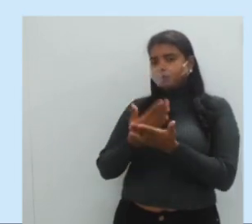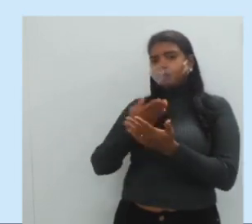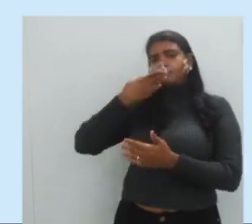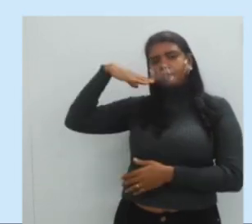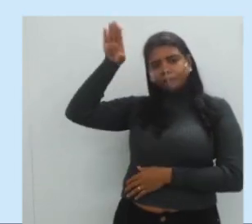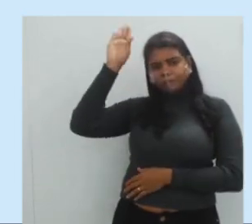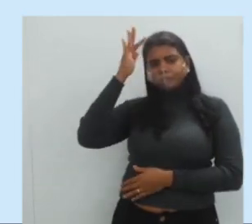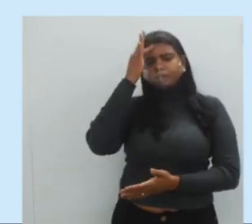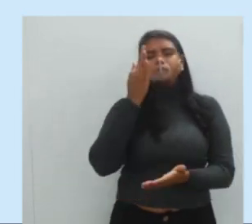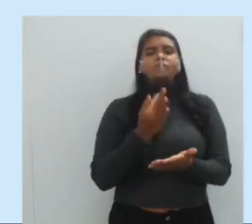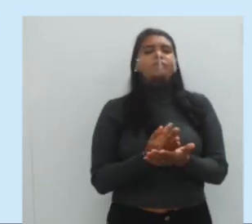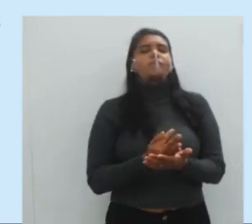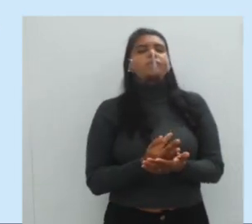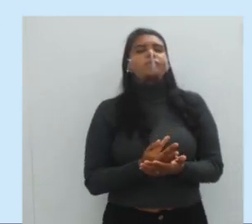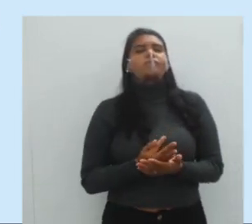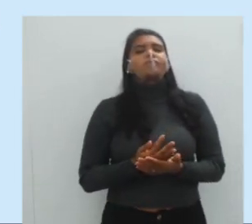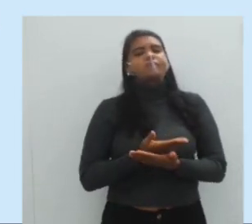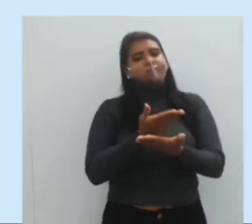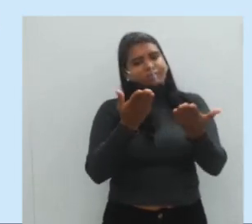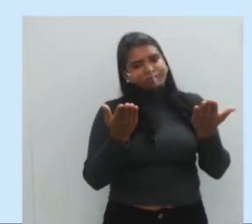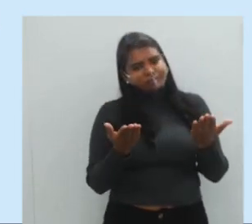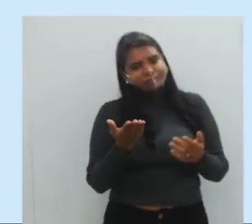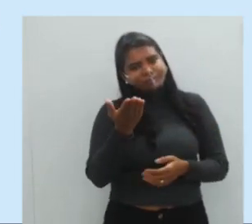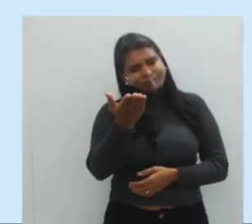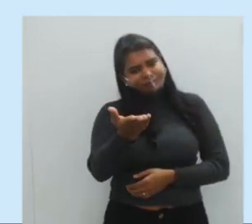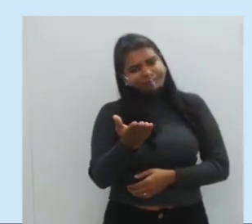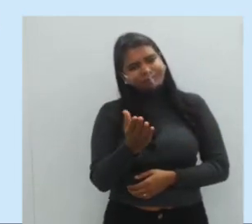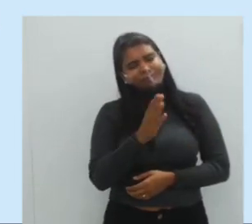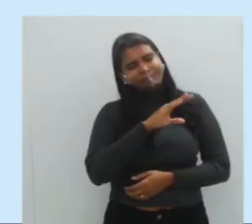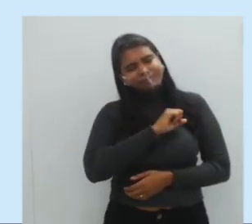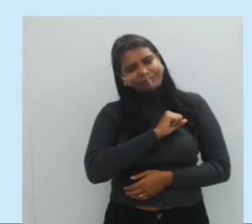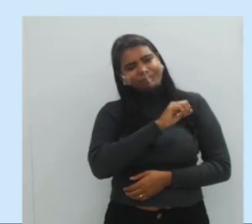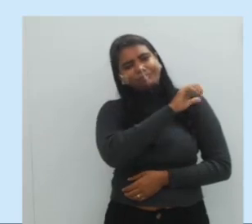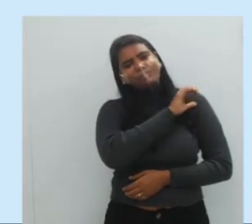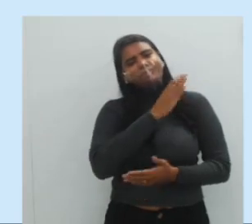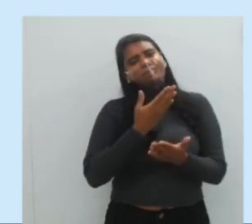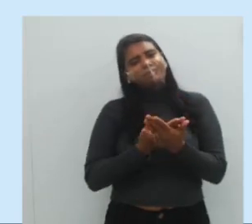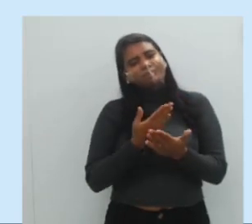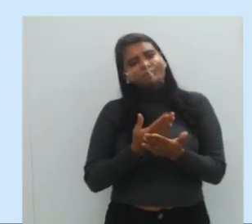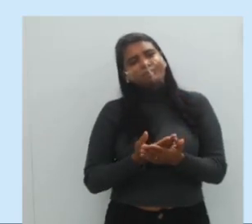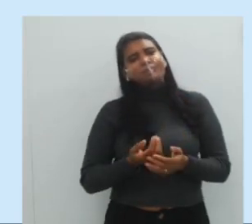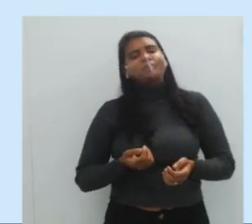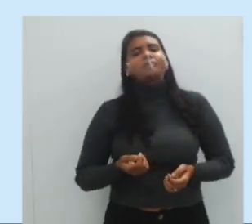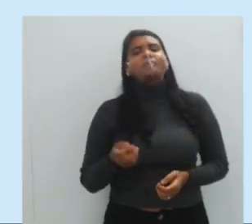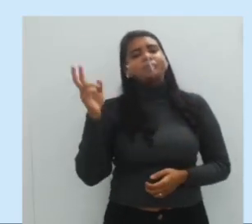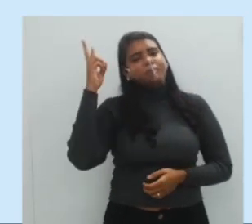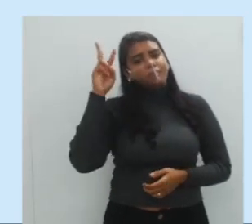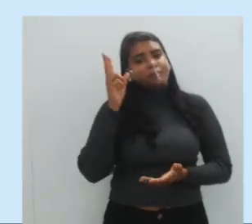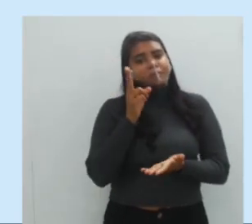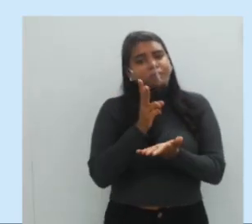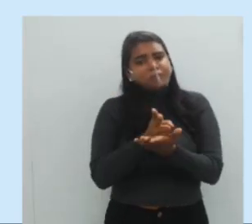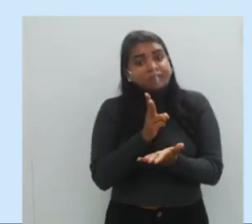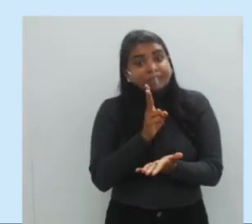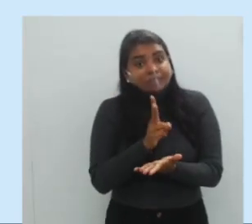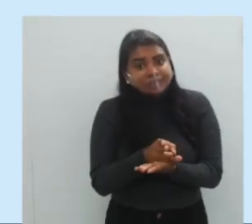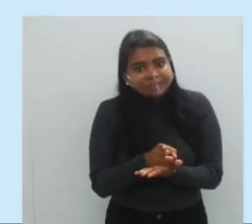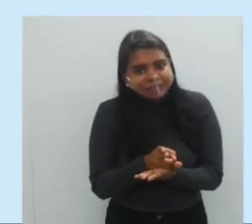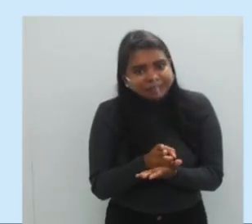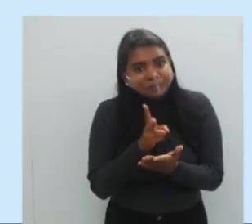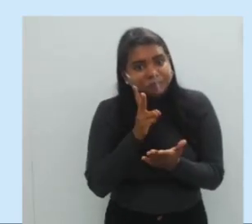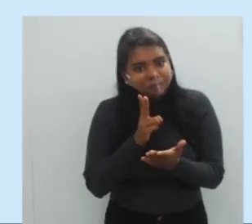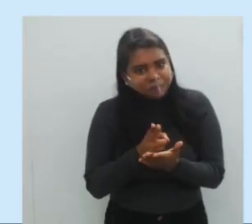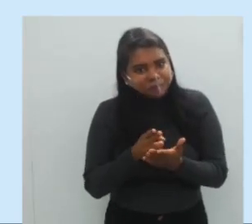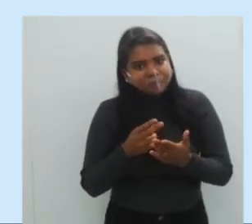o outro professa. Então, prezado estudante, querido estudante, Fique conosco e lembre-se,